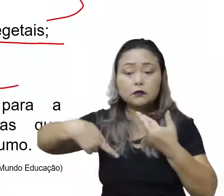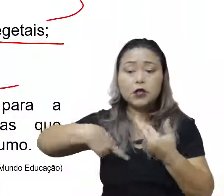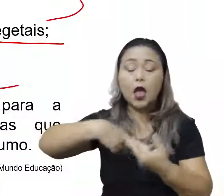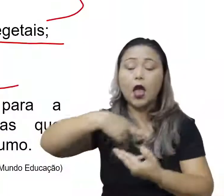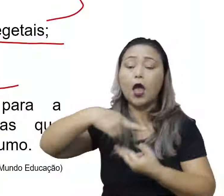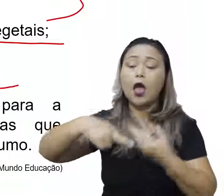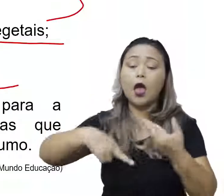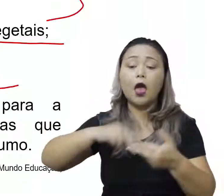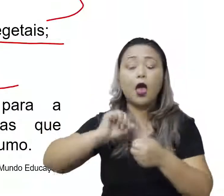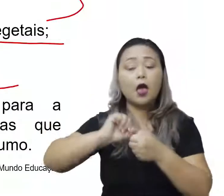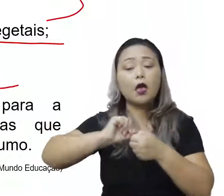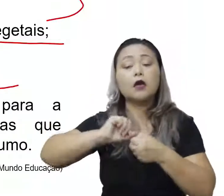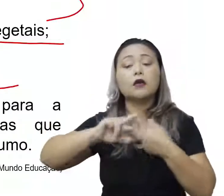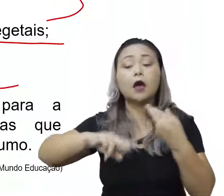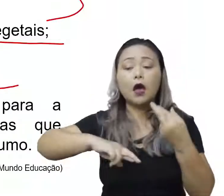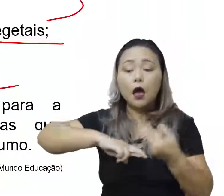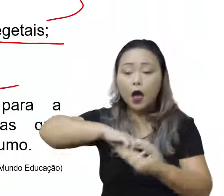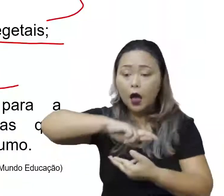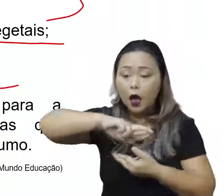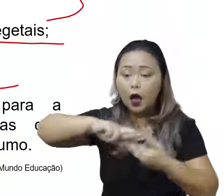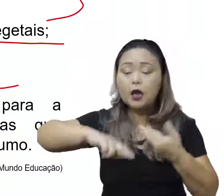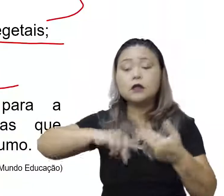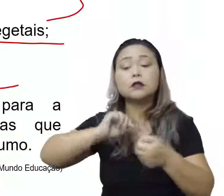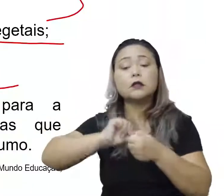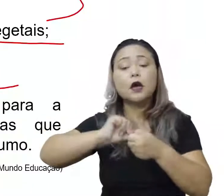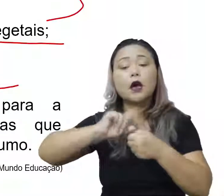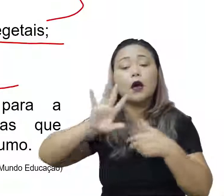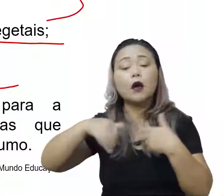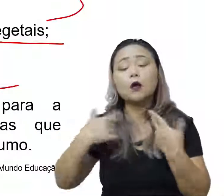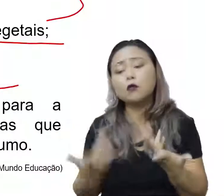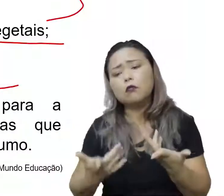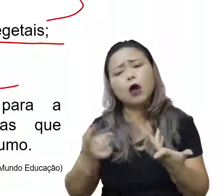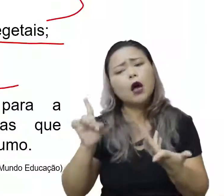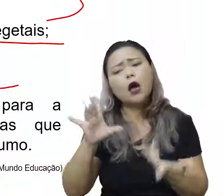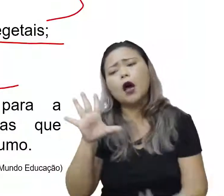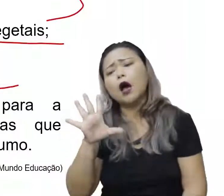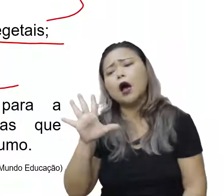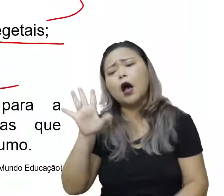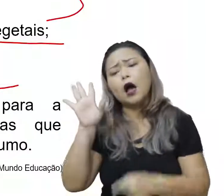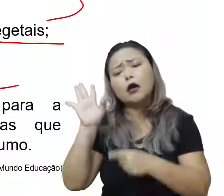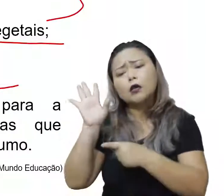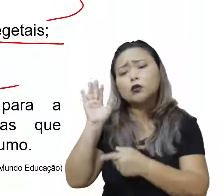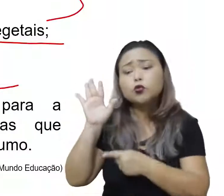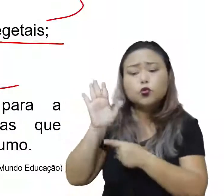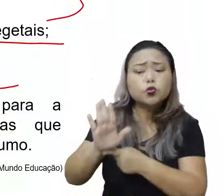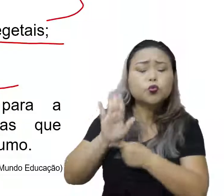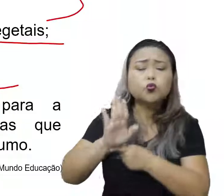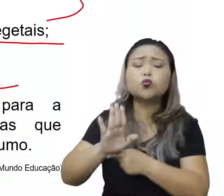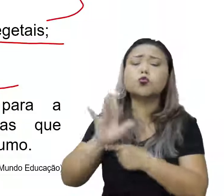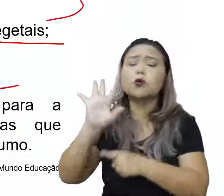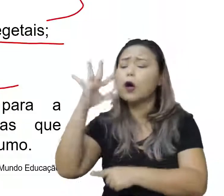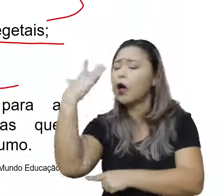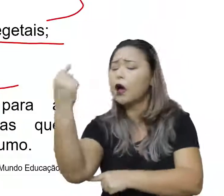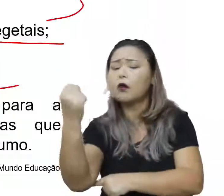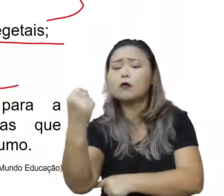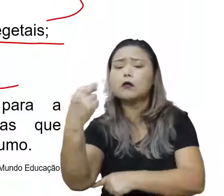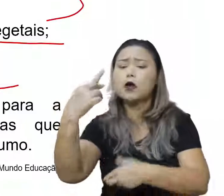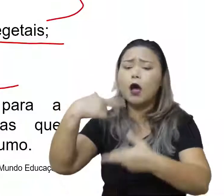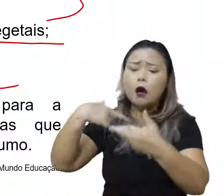falar anteriormente, né? Então, reciclar. Nossa, ajuda demais a natureza. Você reciclar